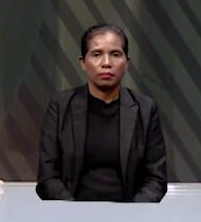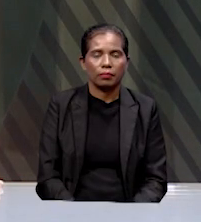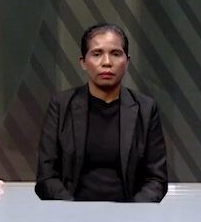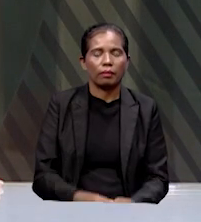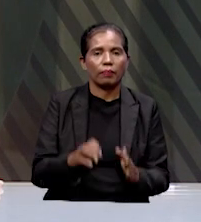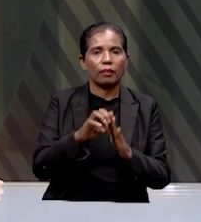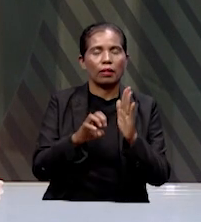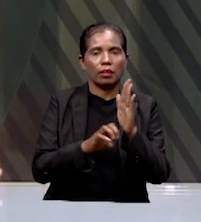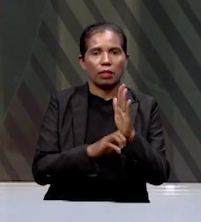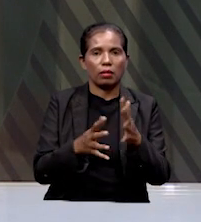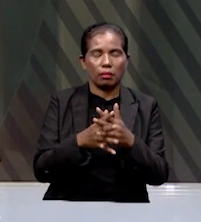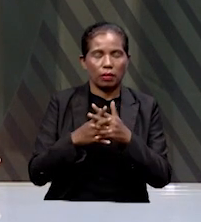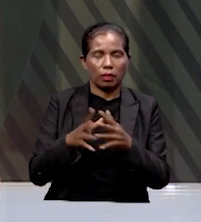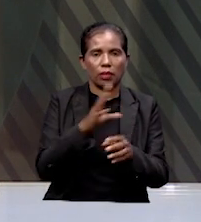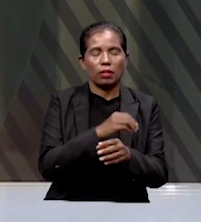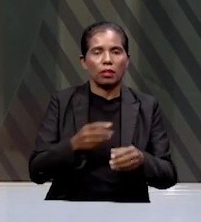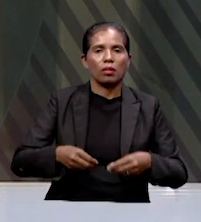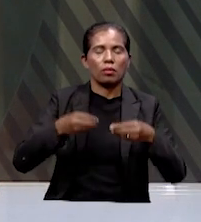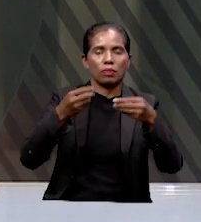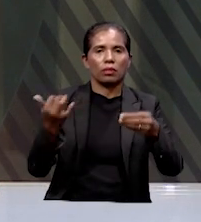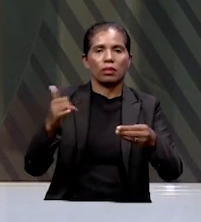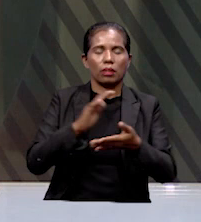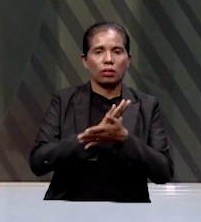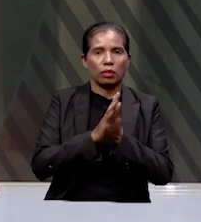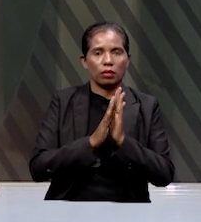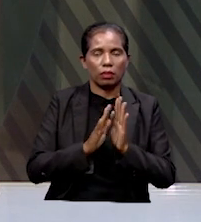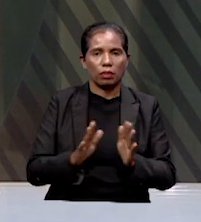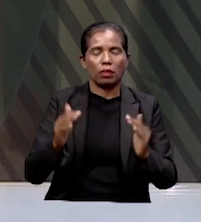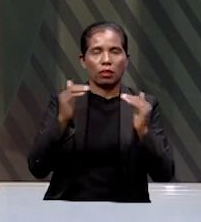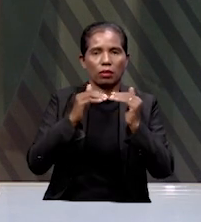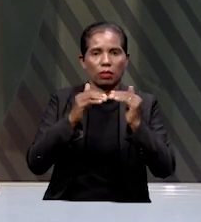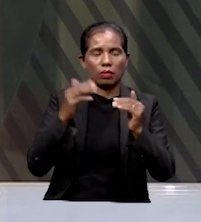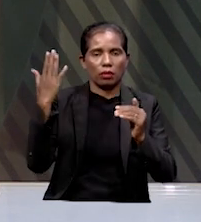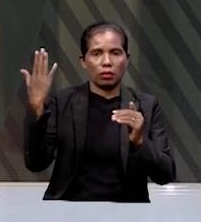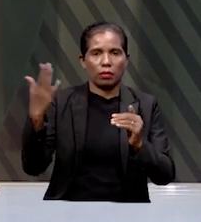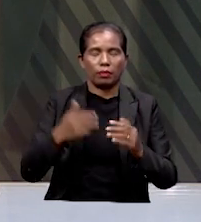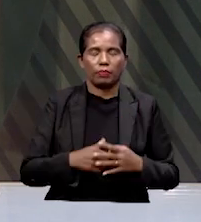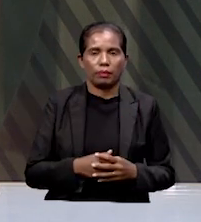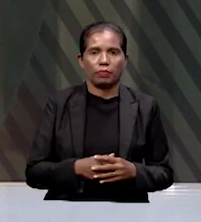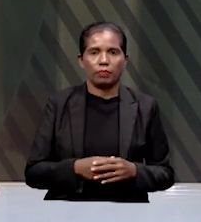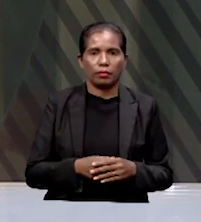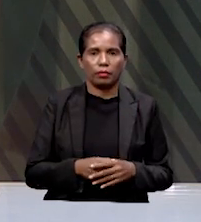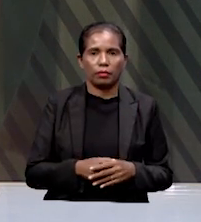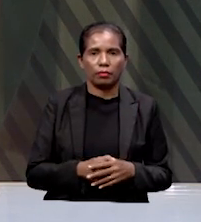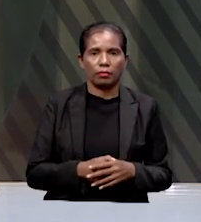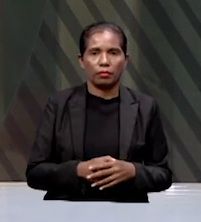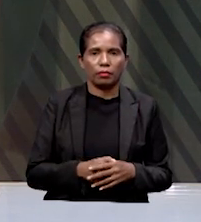Estados Unidos, América e Ucrânia expressa solidariedade durante encontro e a Casa Branca.